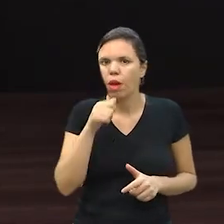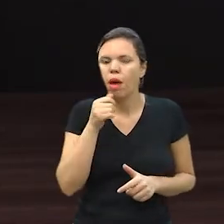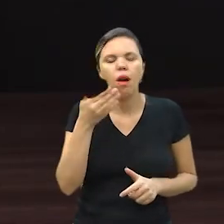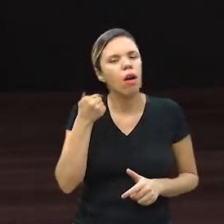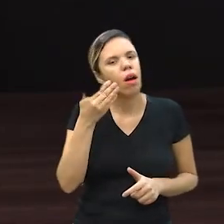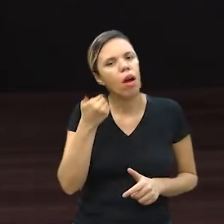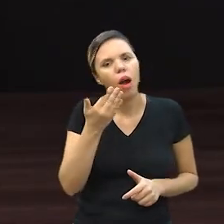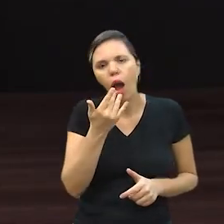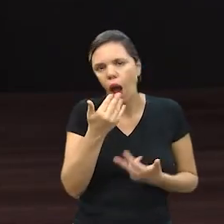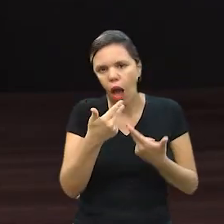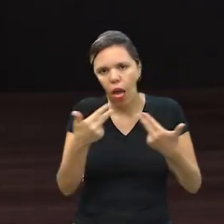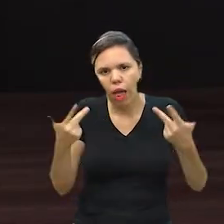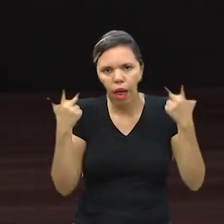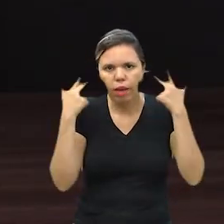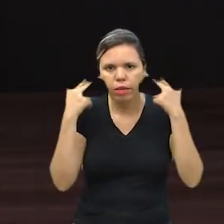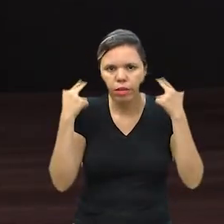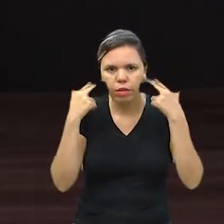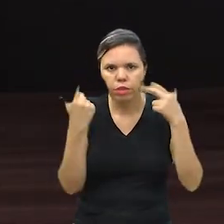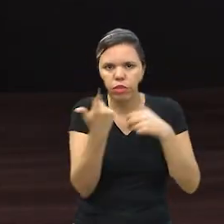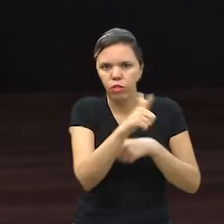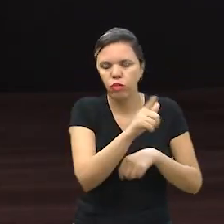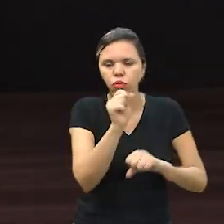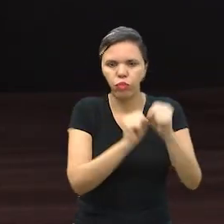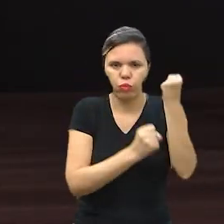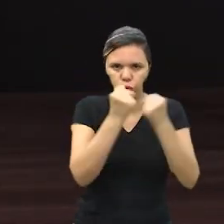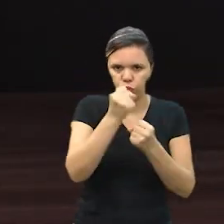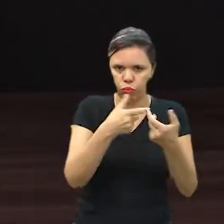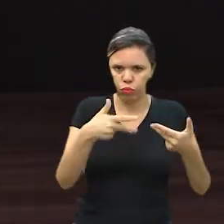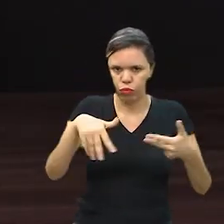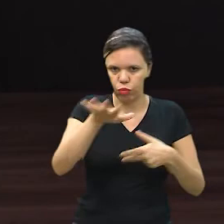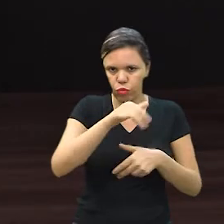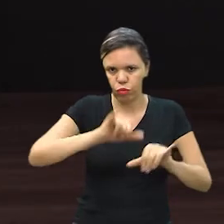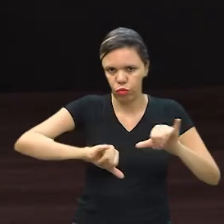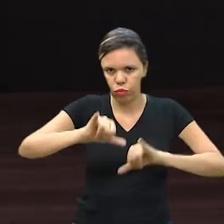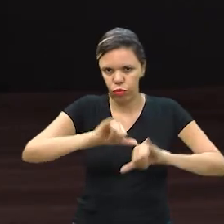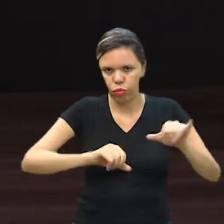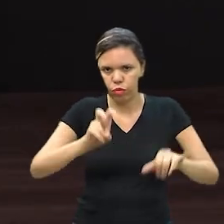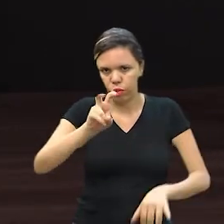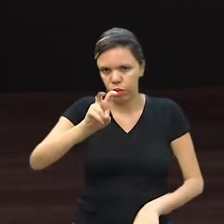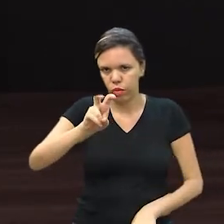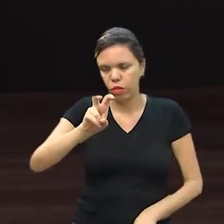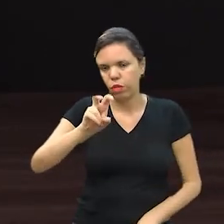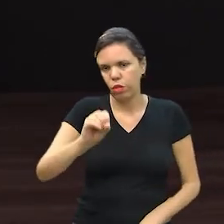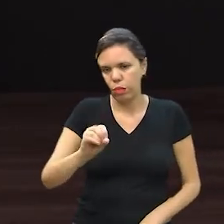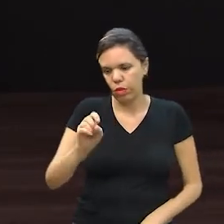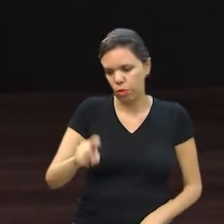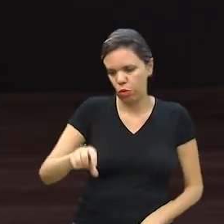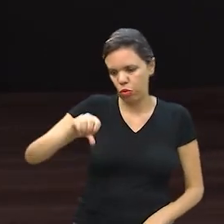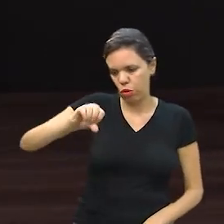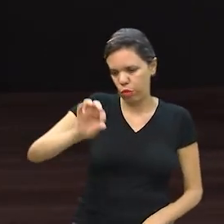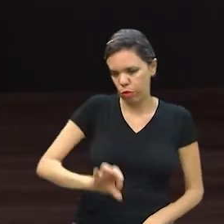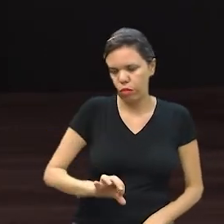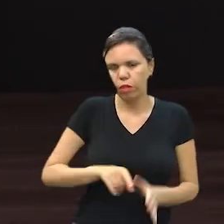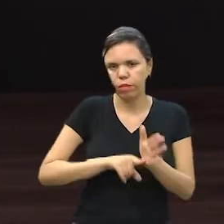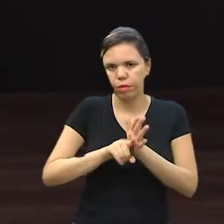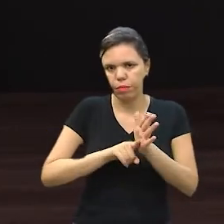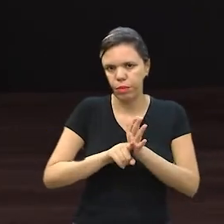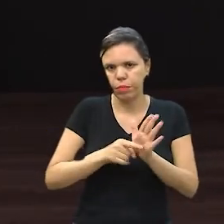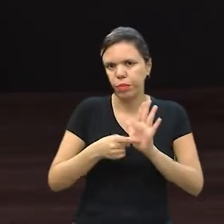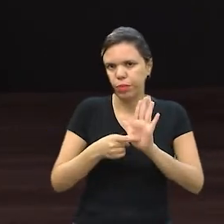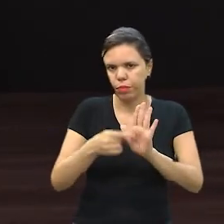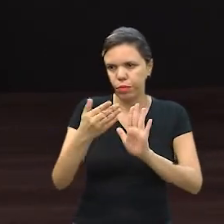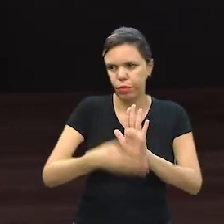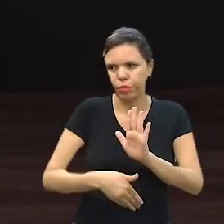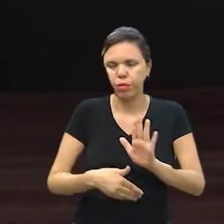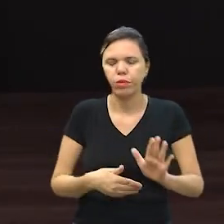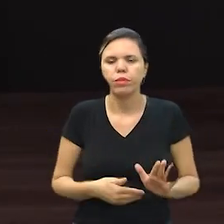que consomem também naturais e industrializados, que é de 50,9%. A enquete